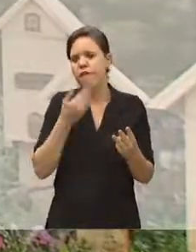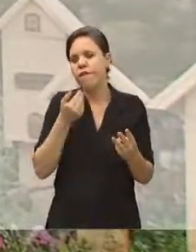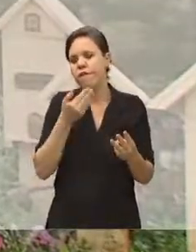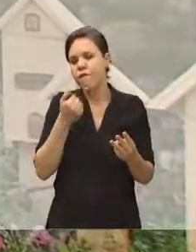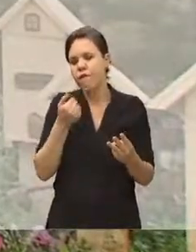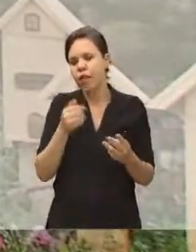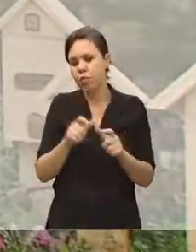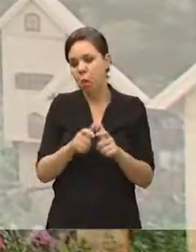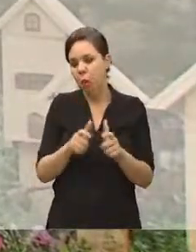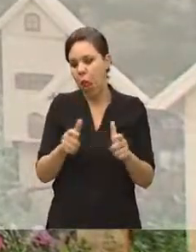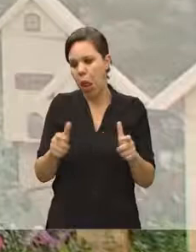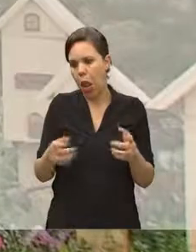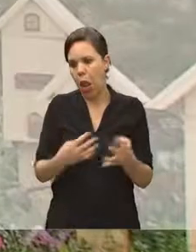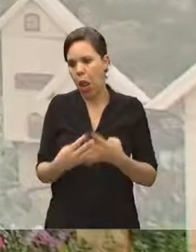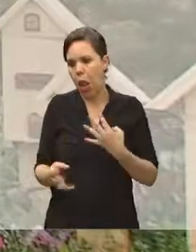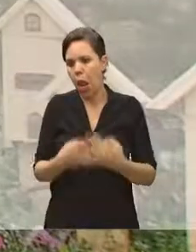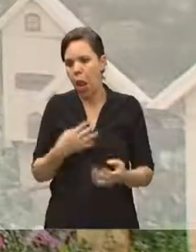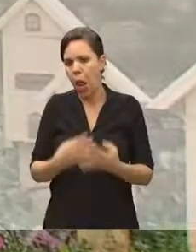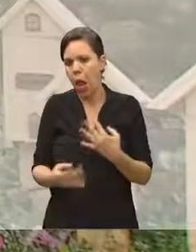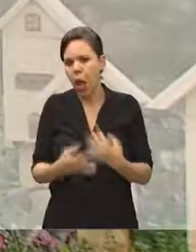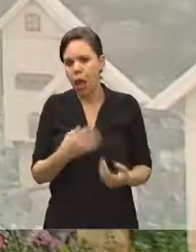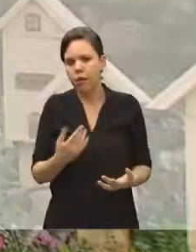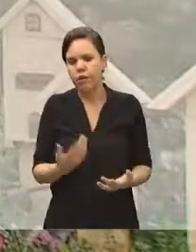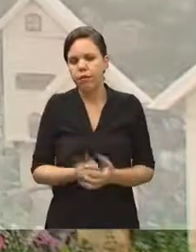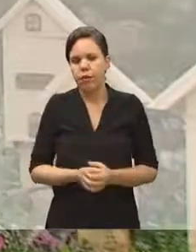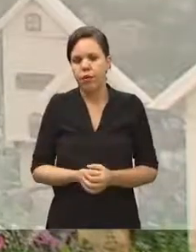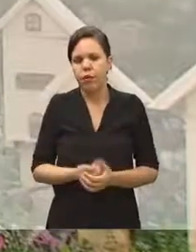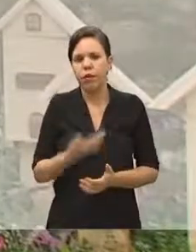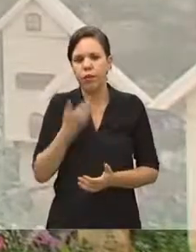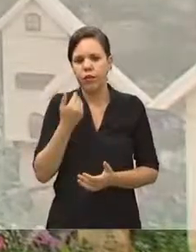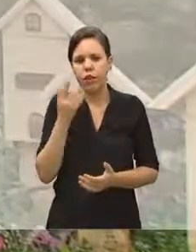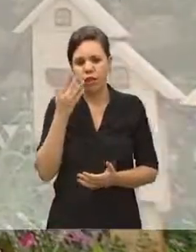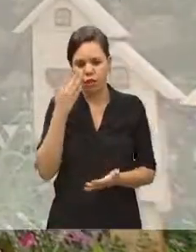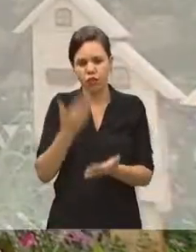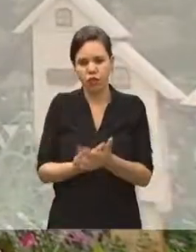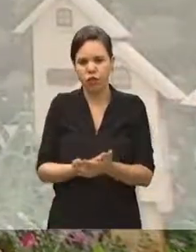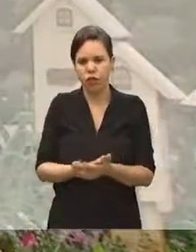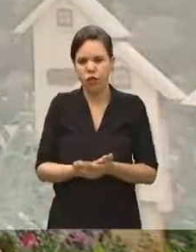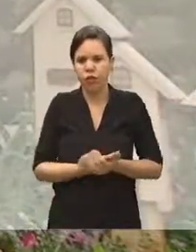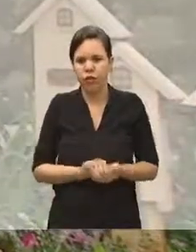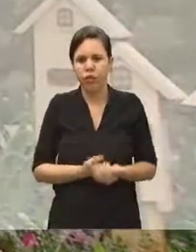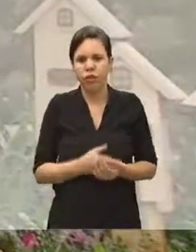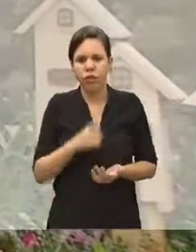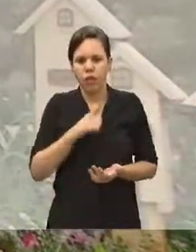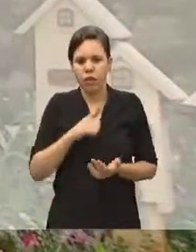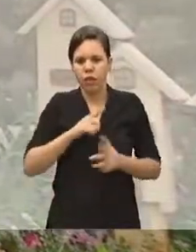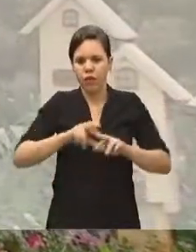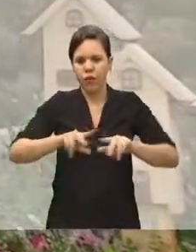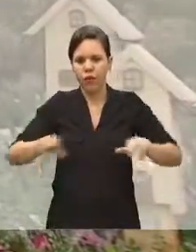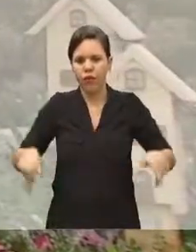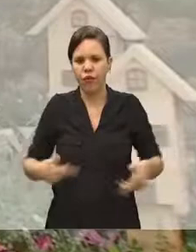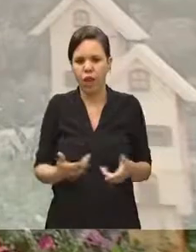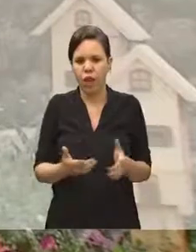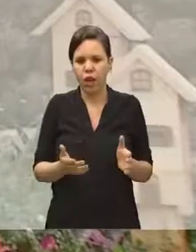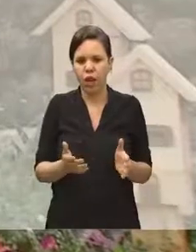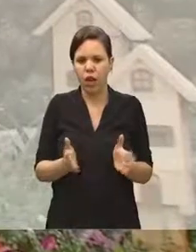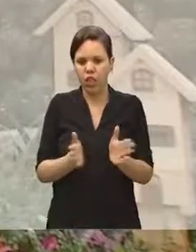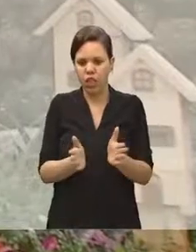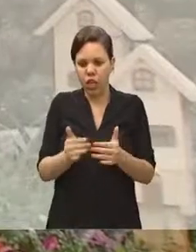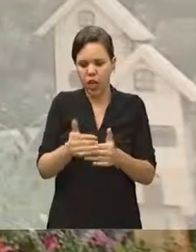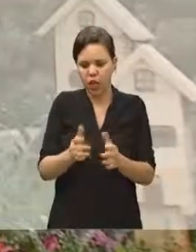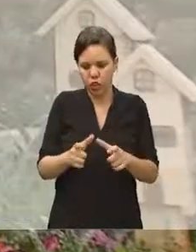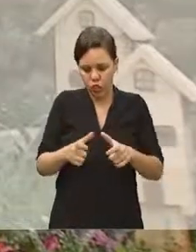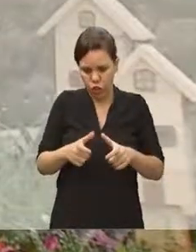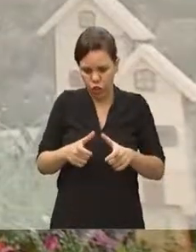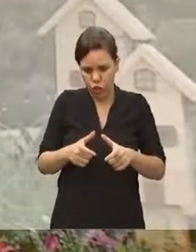facilmente cultivadas e são as mais fáceis, eu acredito. Então, existem várias caixinhas no mercado já à